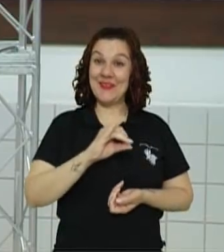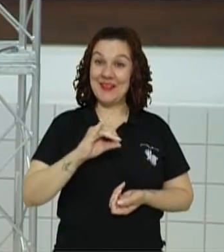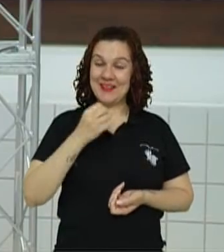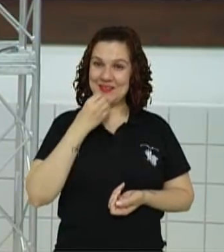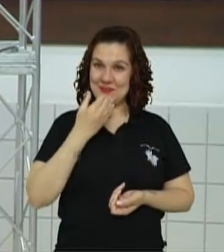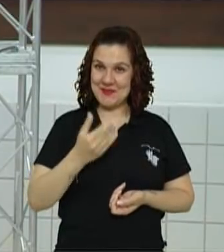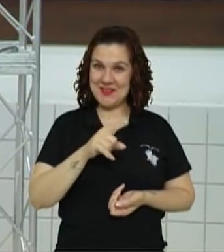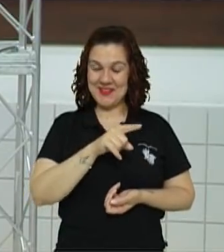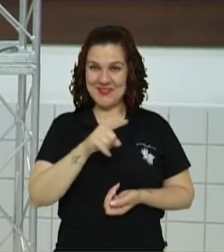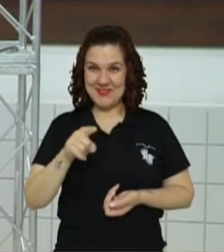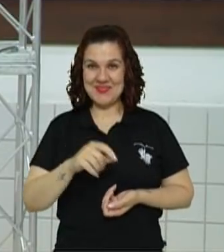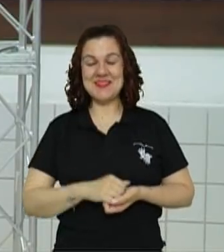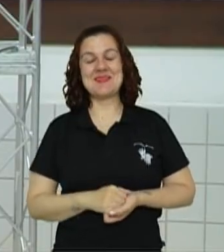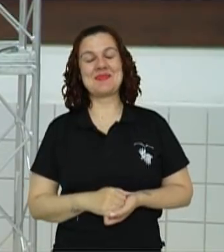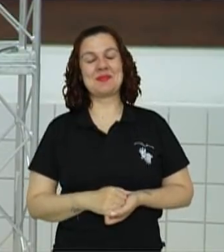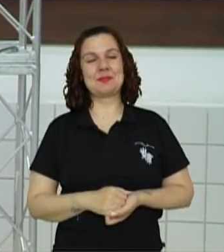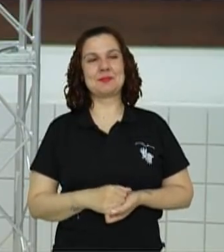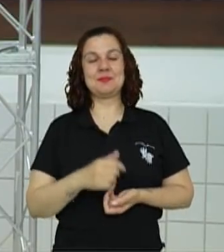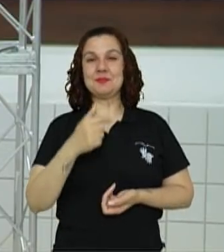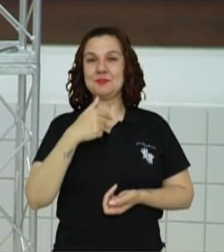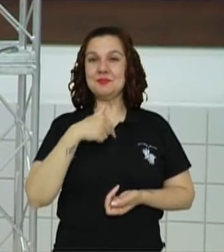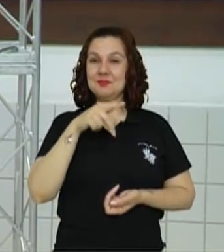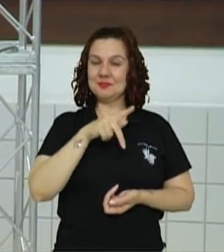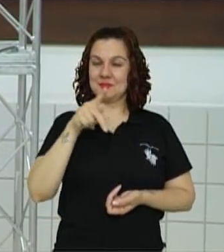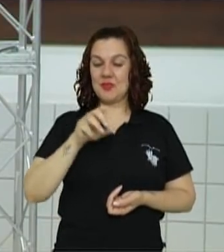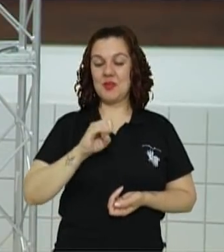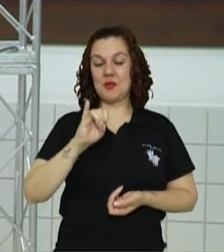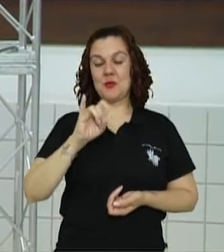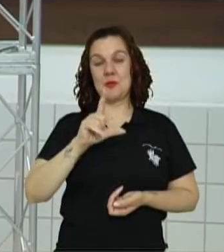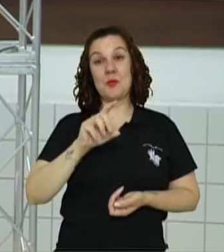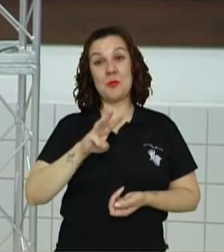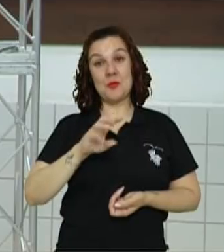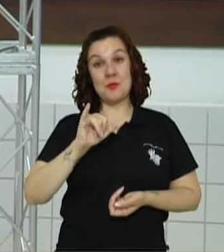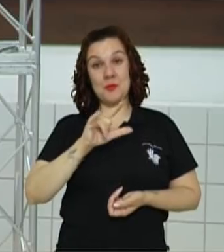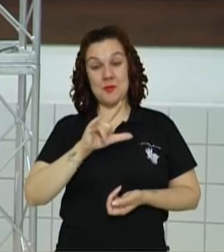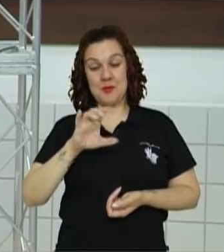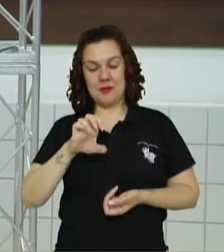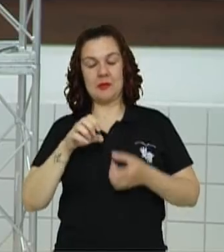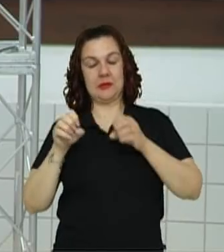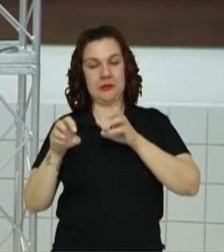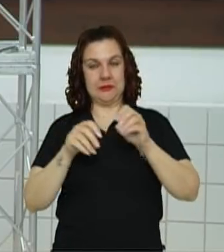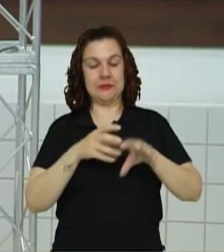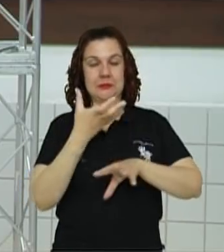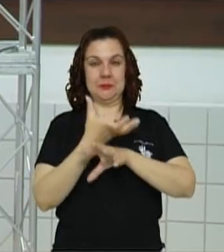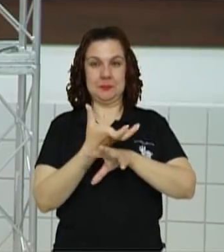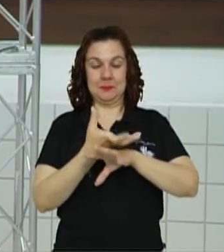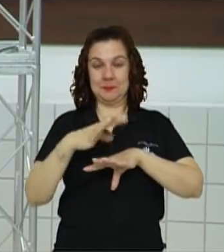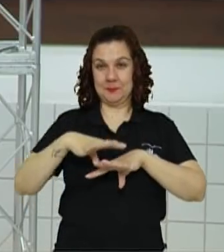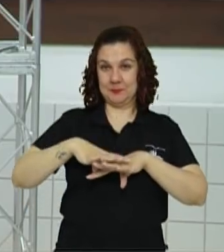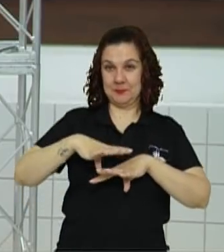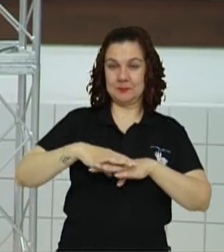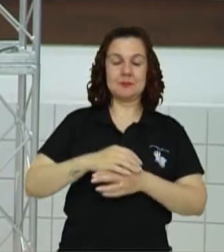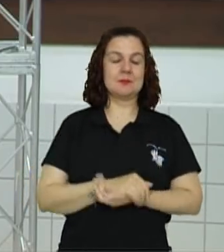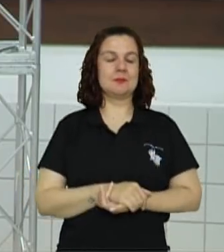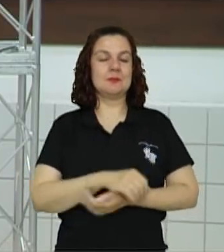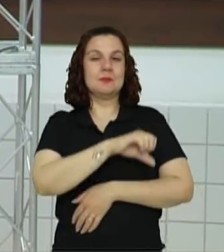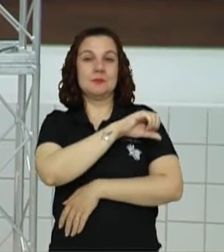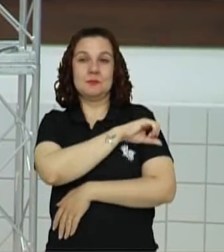Olá, tudo bem com você? Eu sou o professor William, trabalho com a disciplina de matemática para o 9º